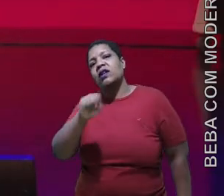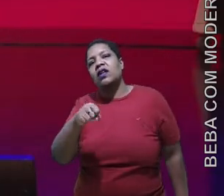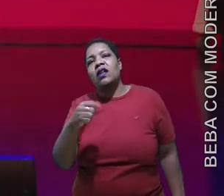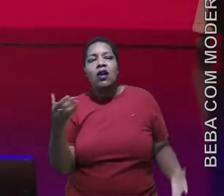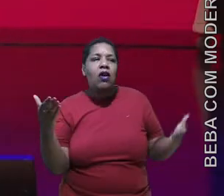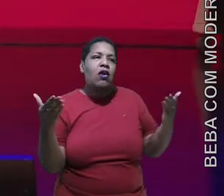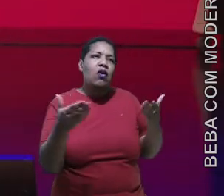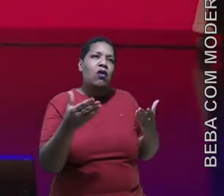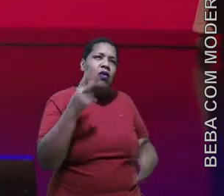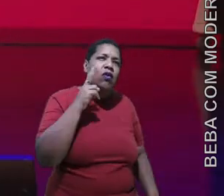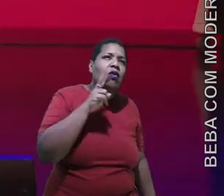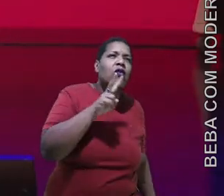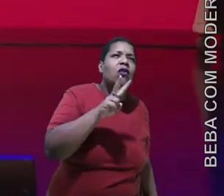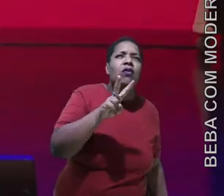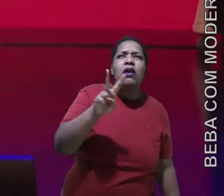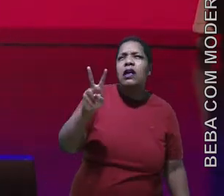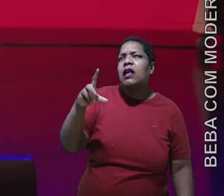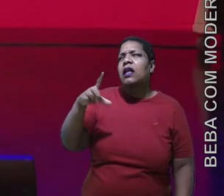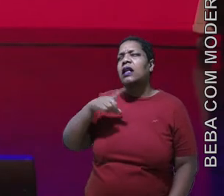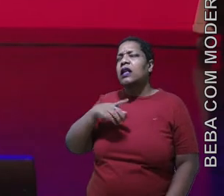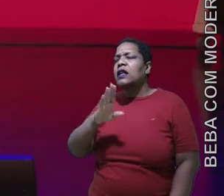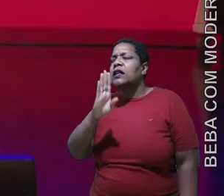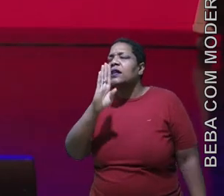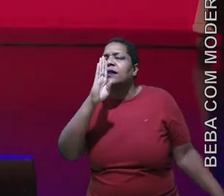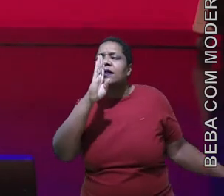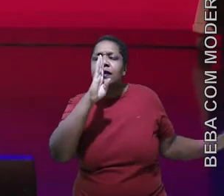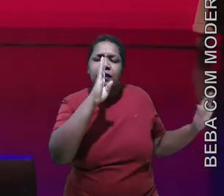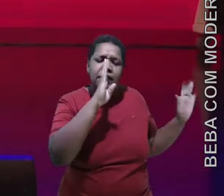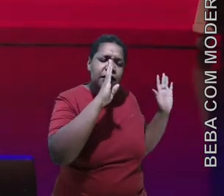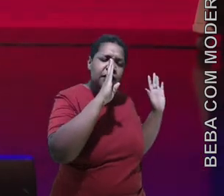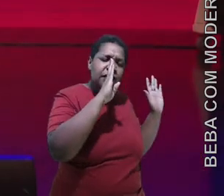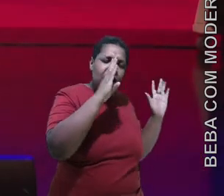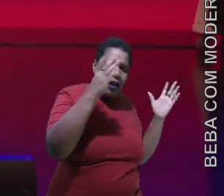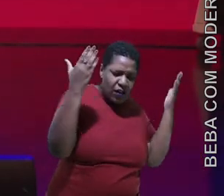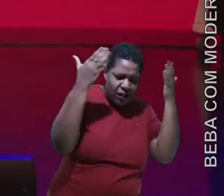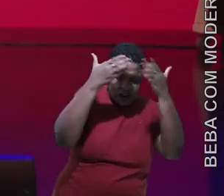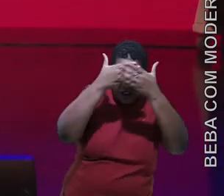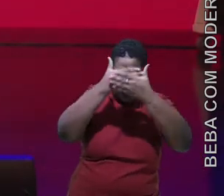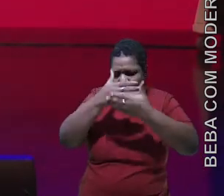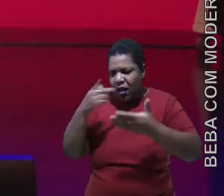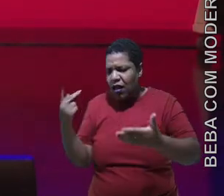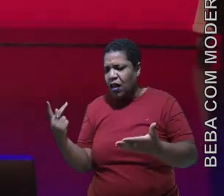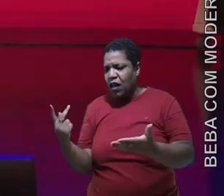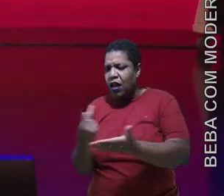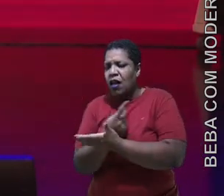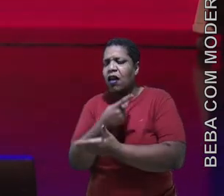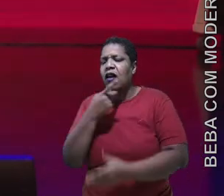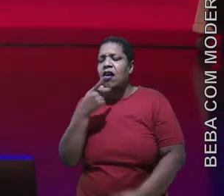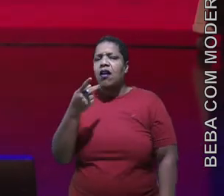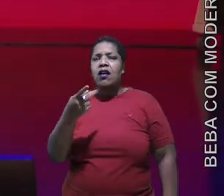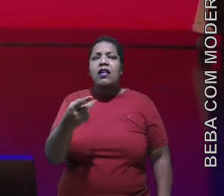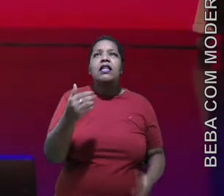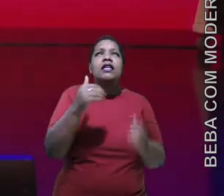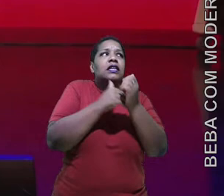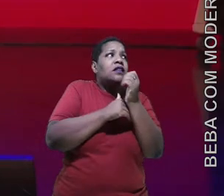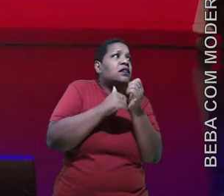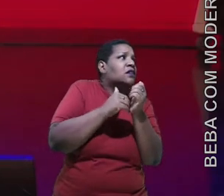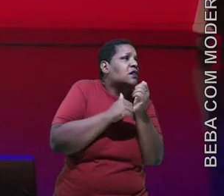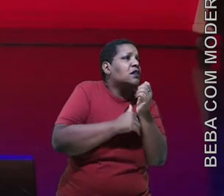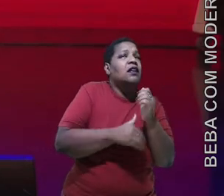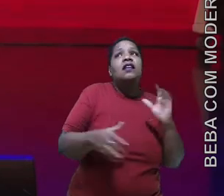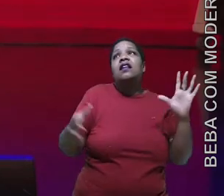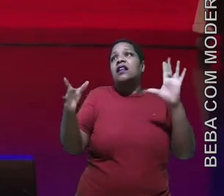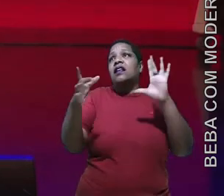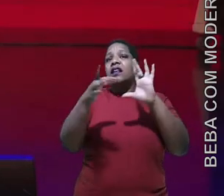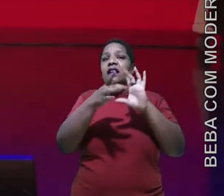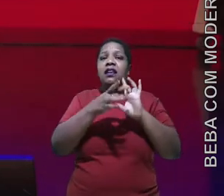já deu certo não quer comprar perceber de mim